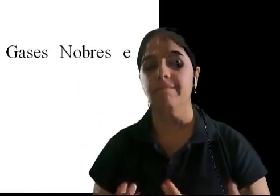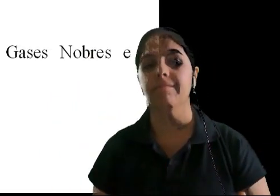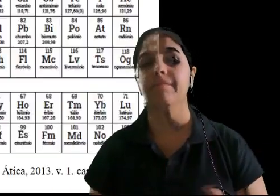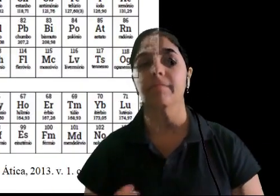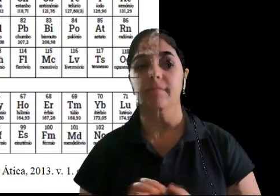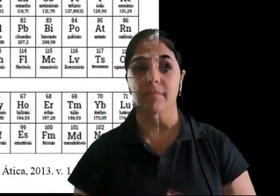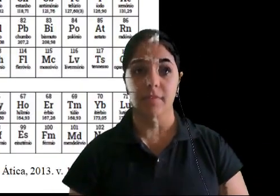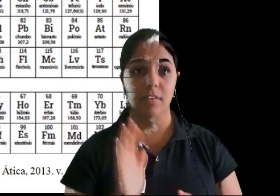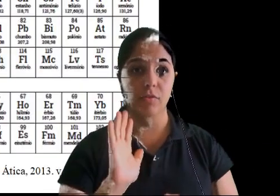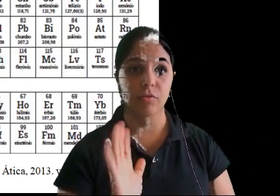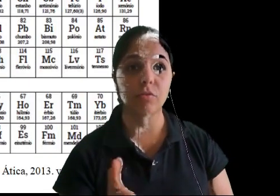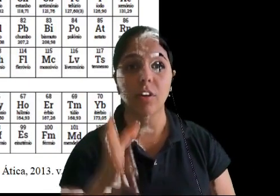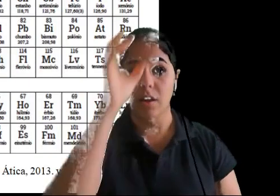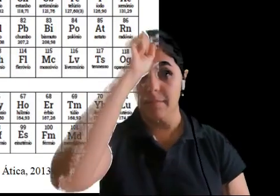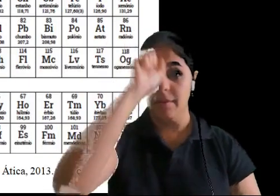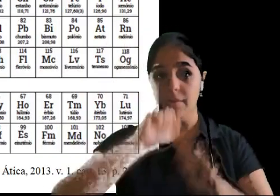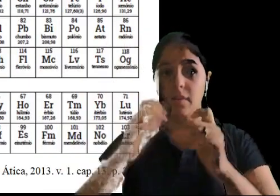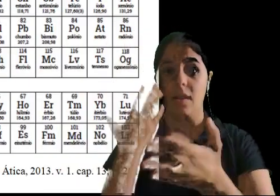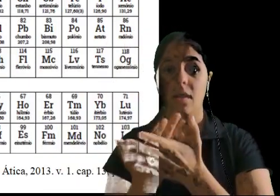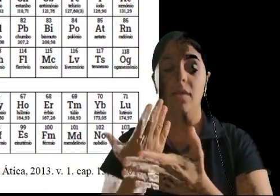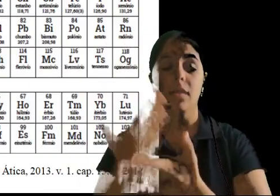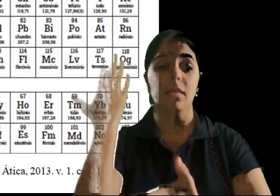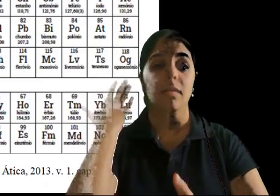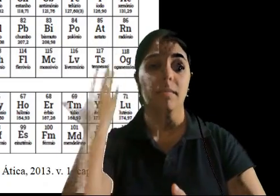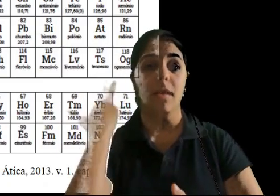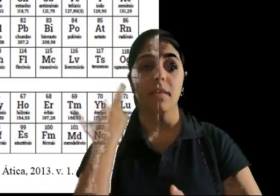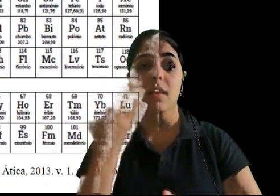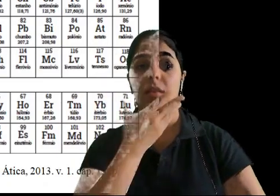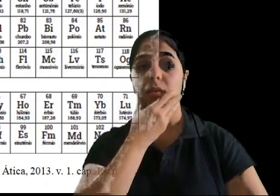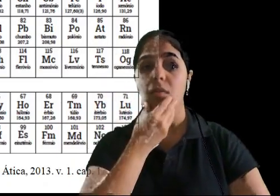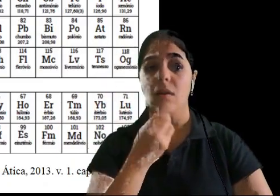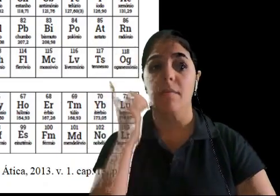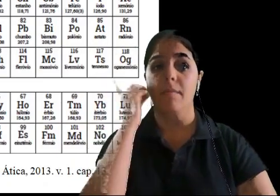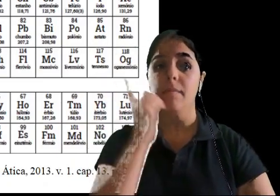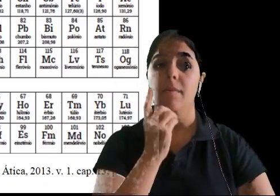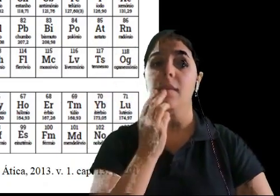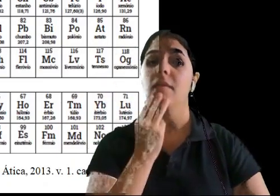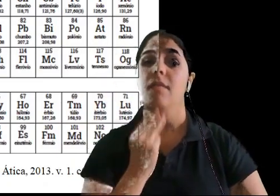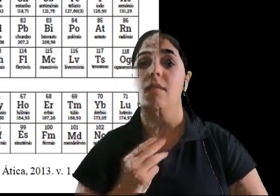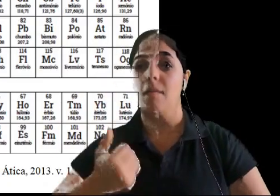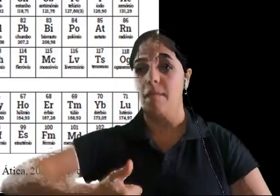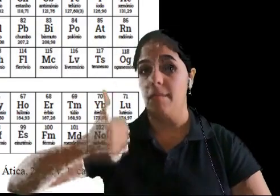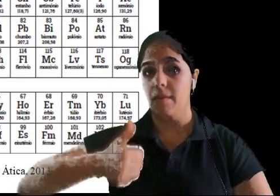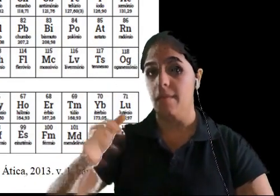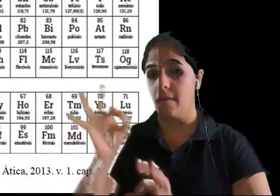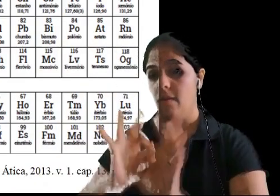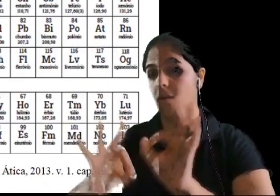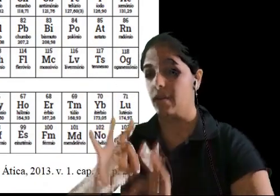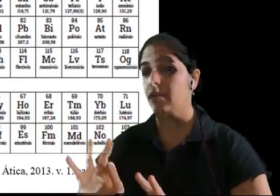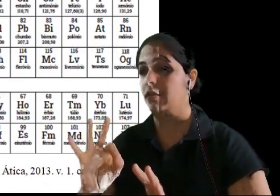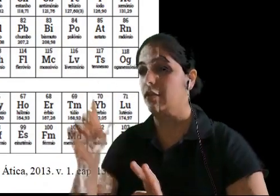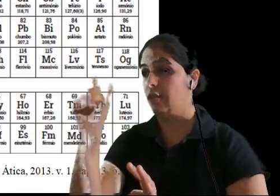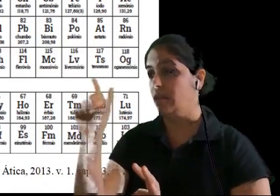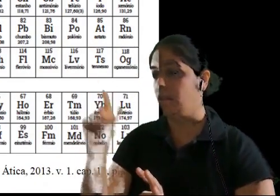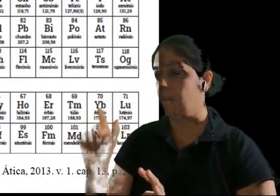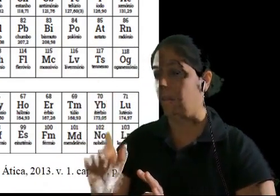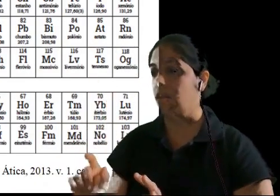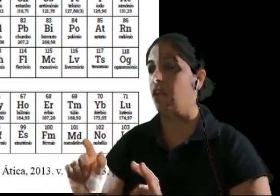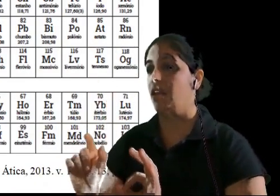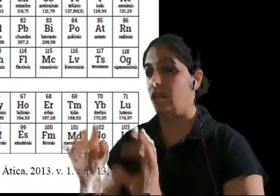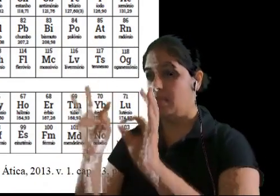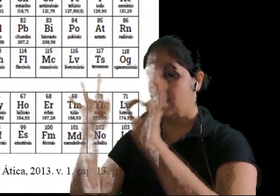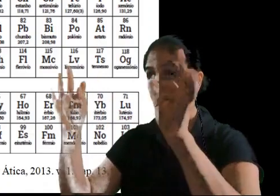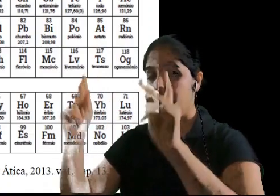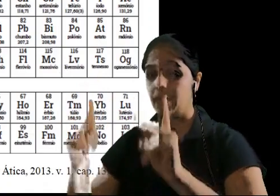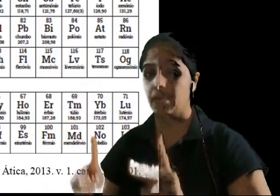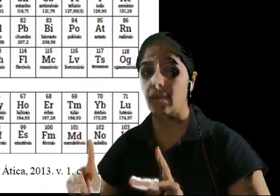propriedades. Bom, nós vimos em aulas anteriores que Mendeleev foi o primeiro a organizar os elementos químicos